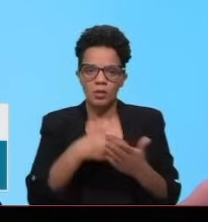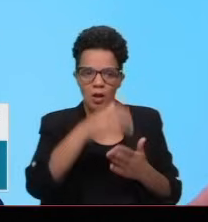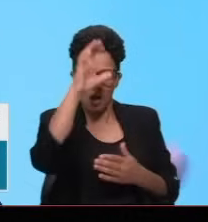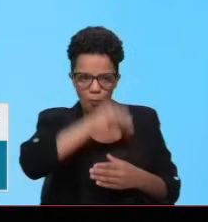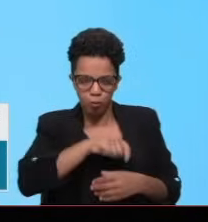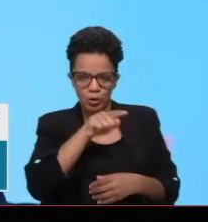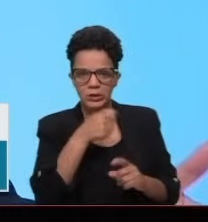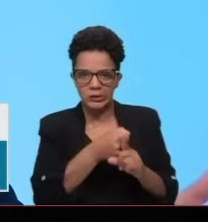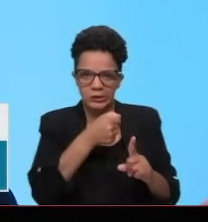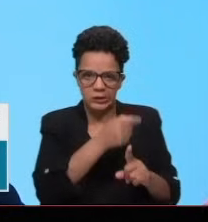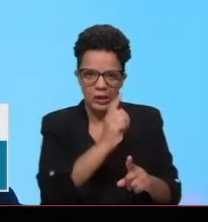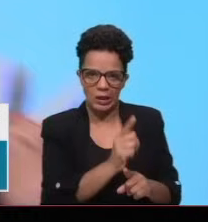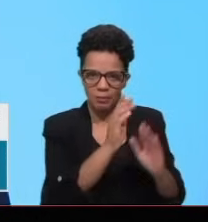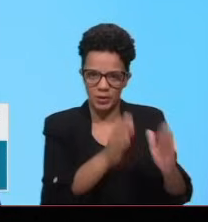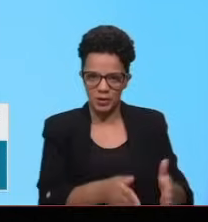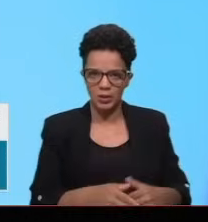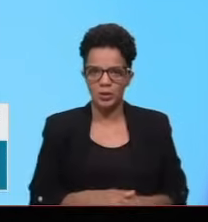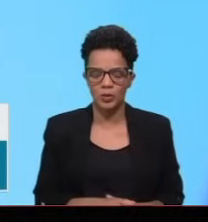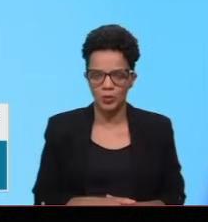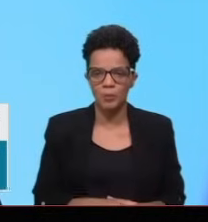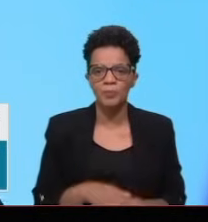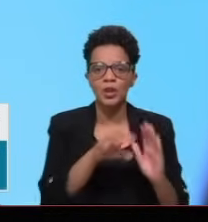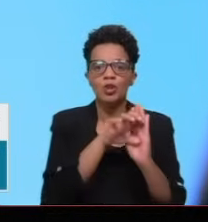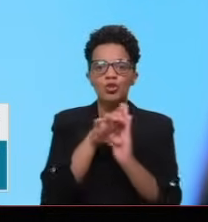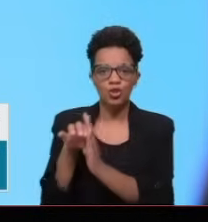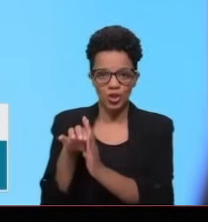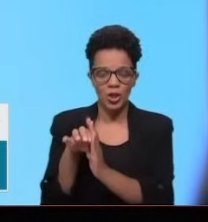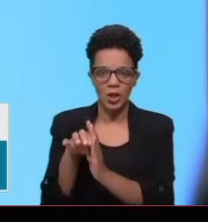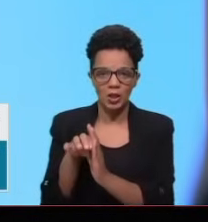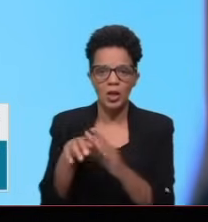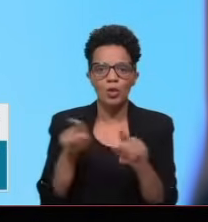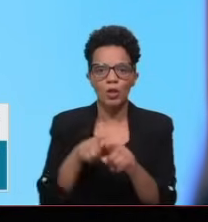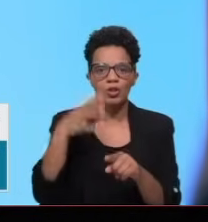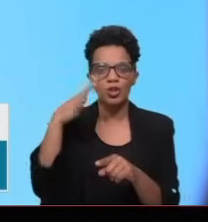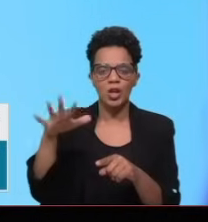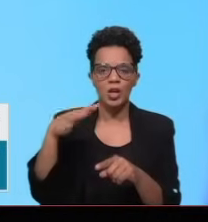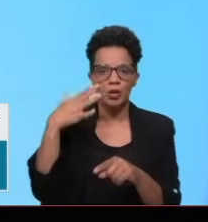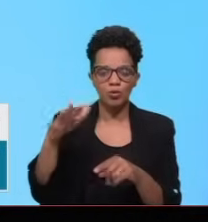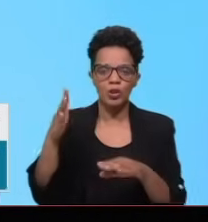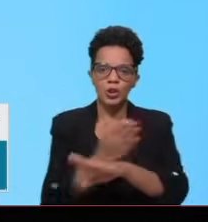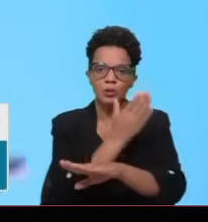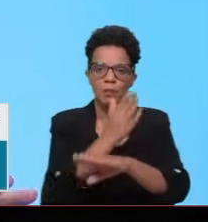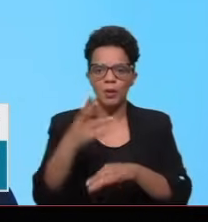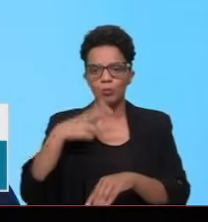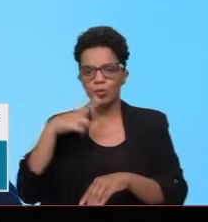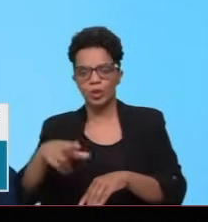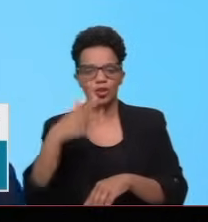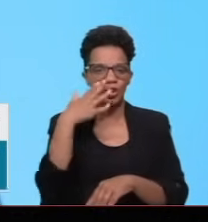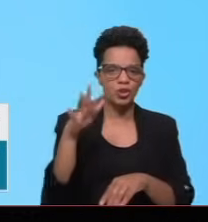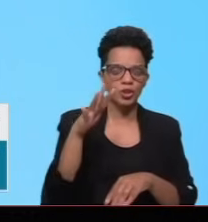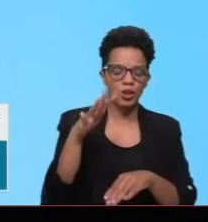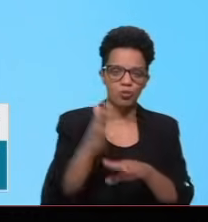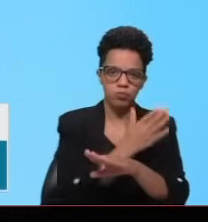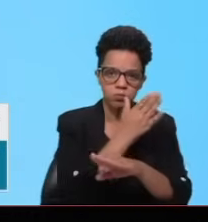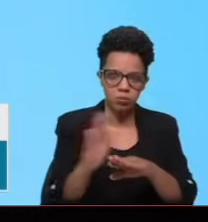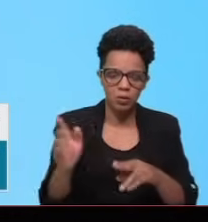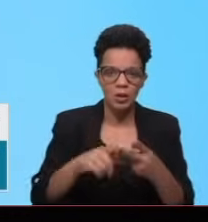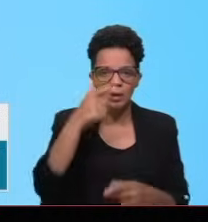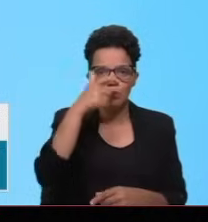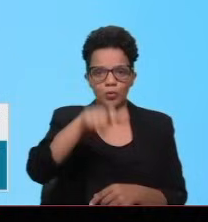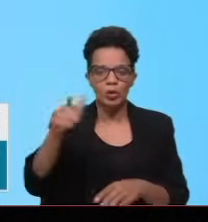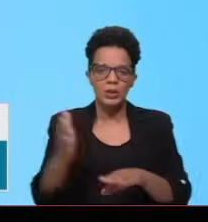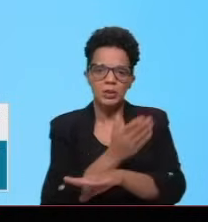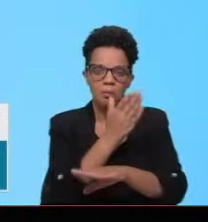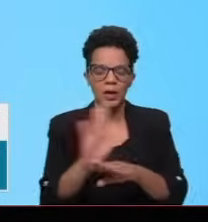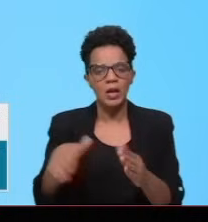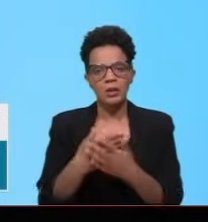dev ser quando chega a aos Imigrantes separando os portugueses dos Imigrantes separando as pessoas está